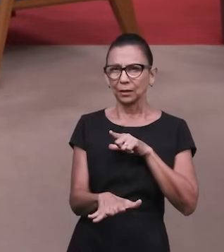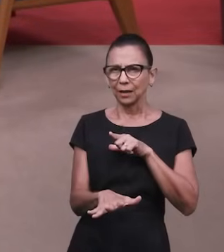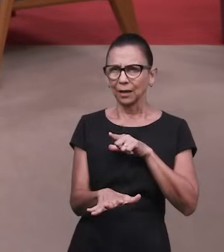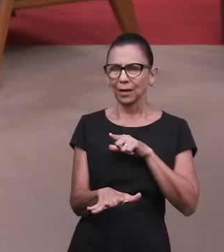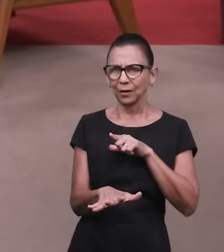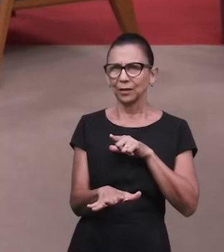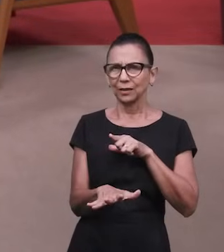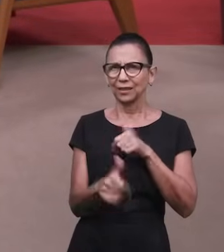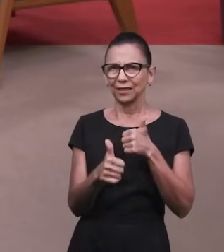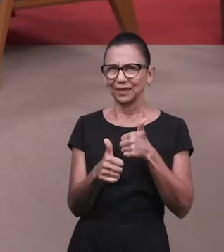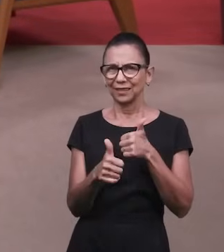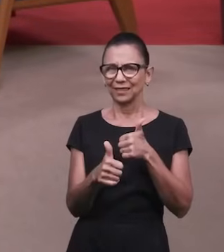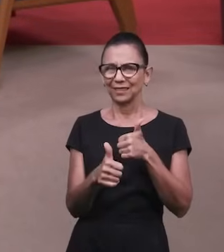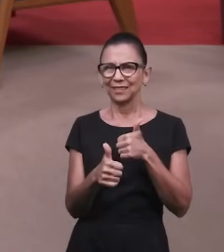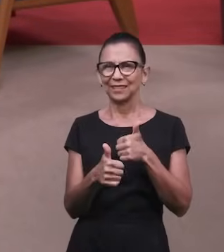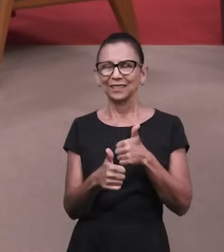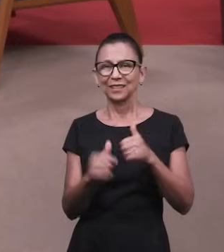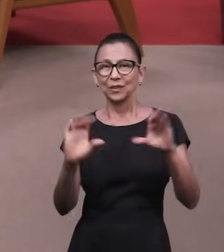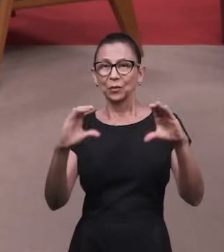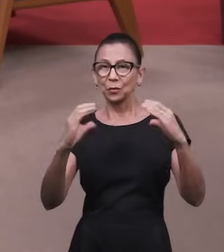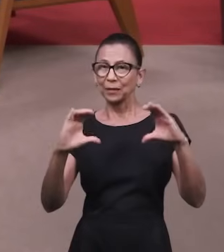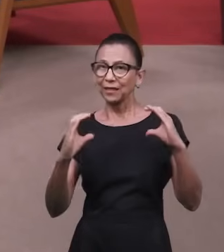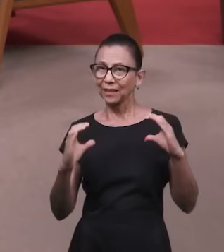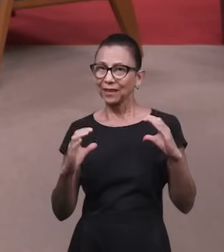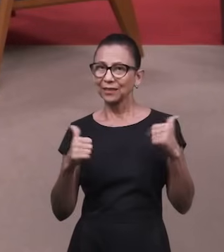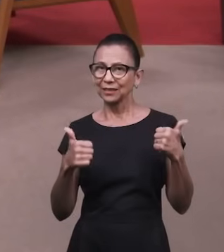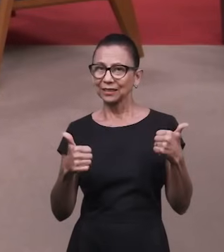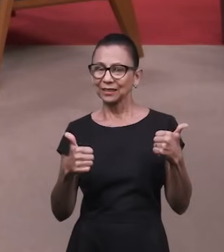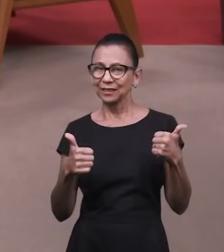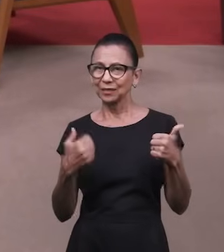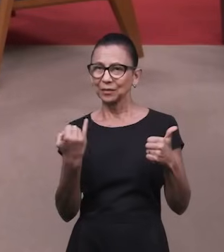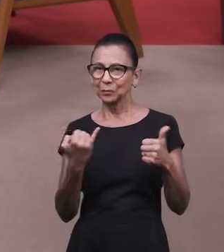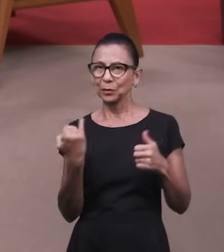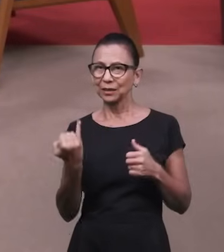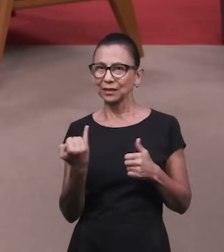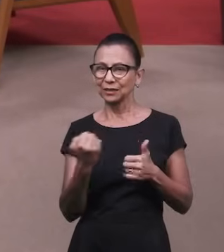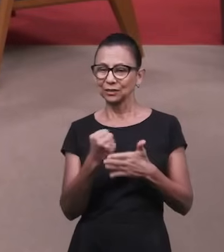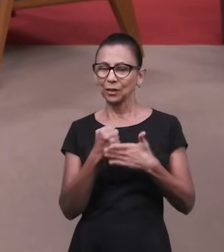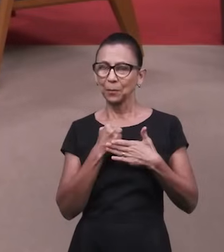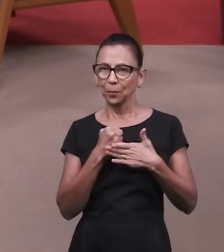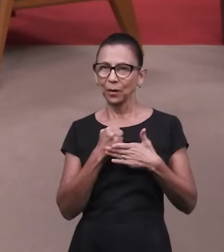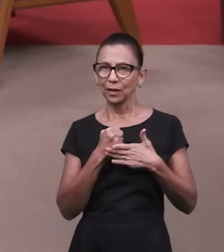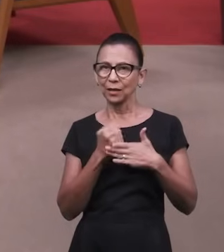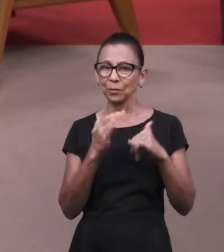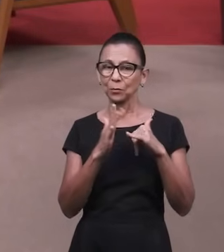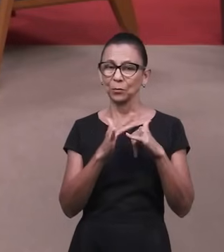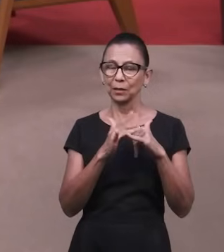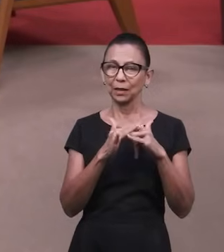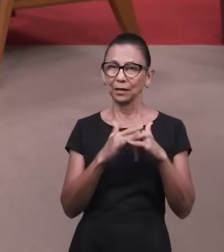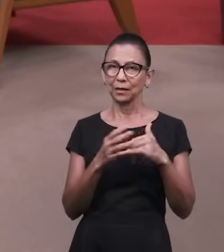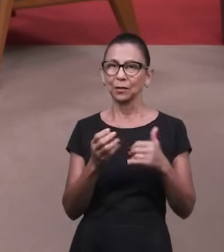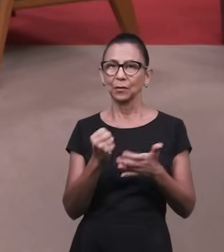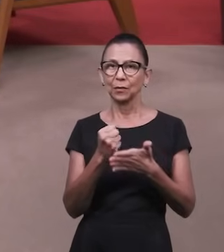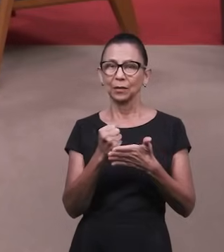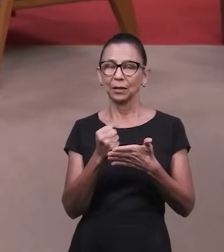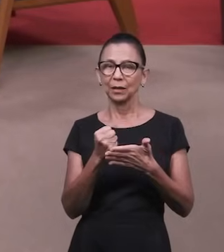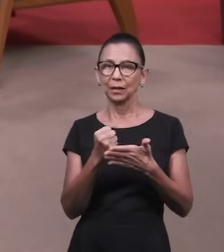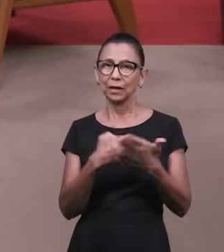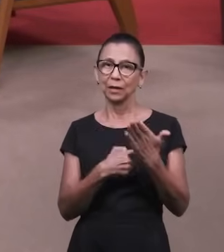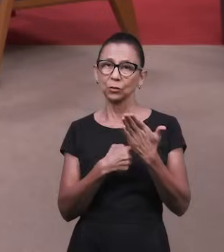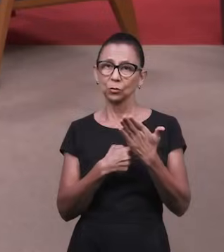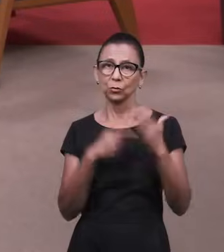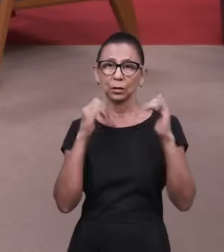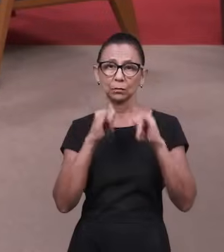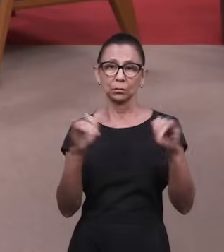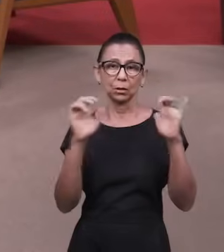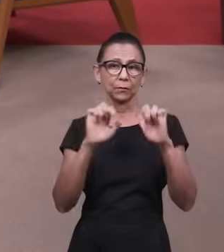muito interessante, tá? Ajuda também o nosso canal, ajuda a anunciar o Evangelho Eterno, porque a plataforma vai oferecer o canal